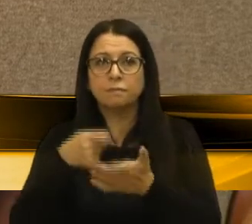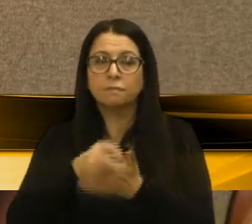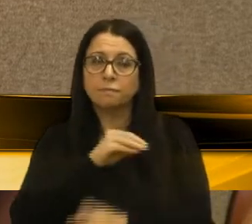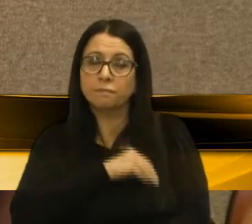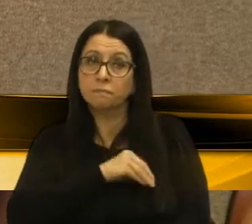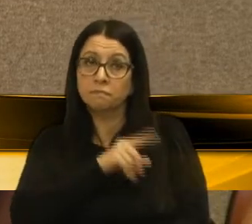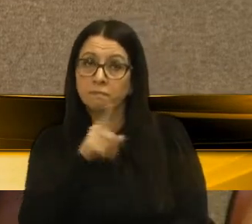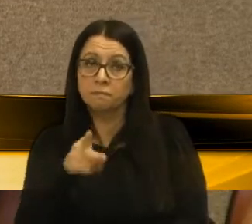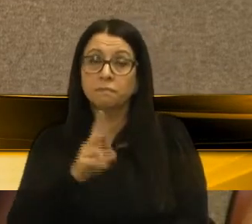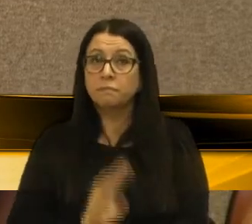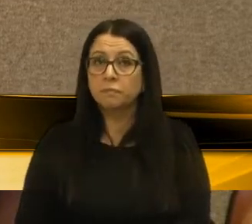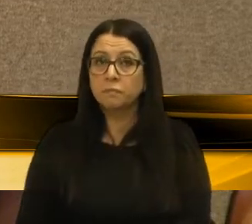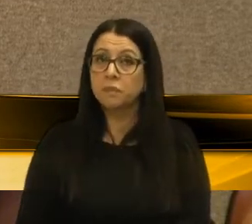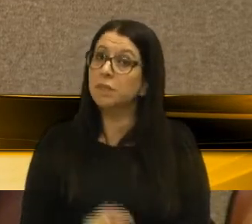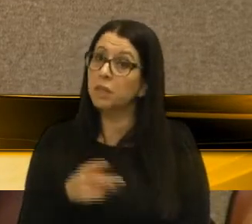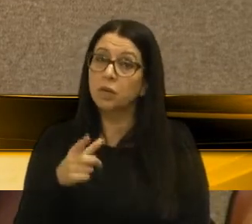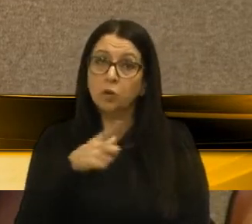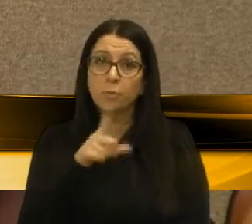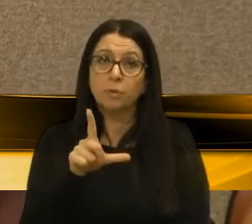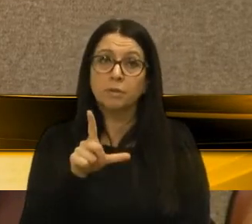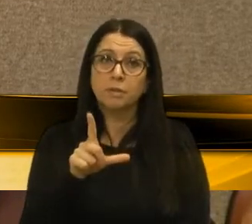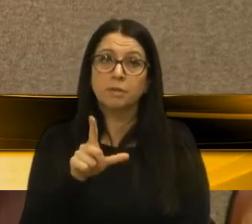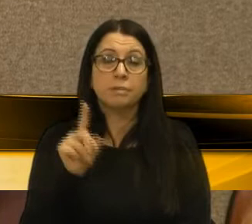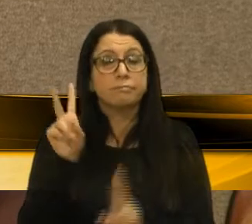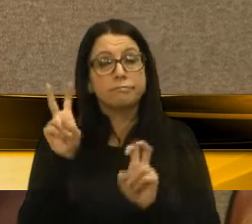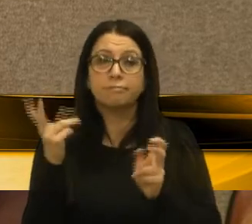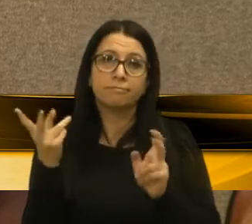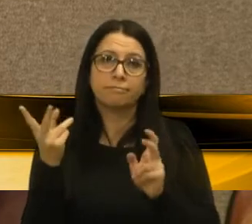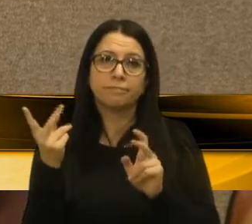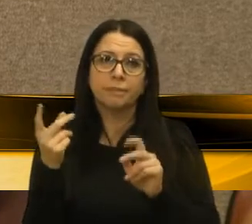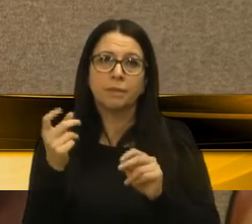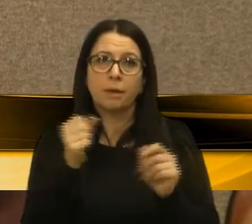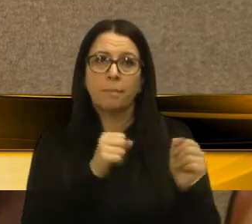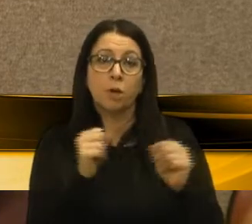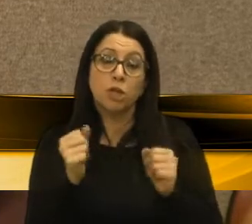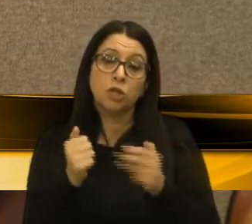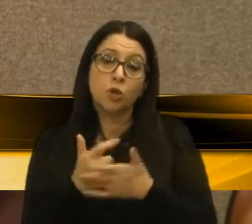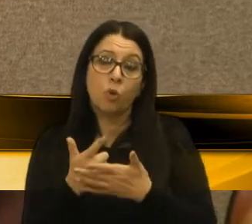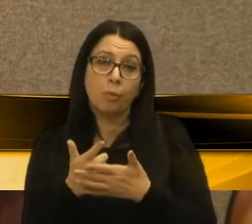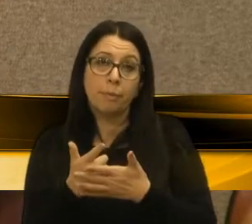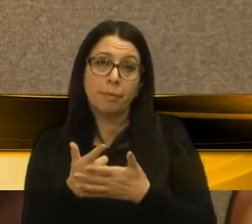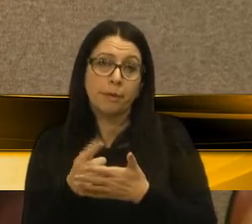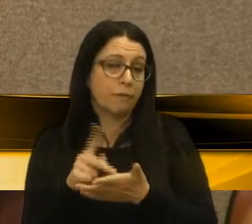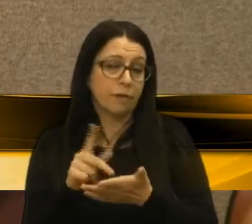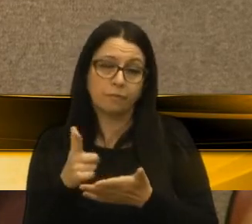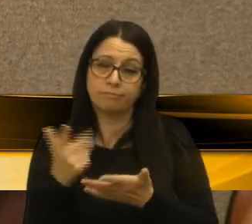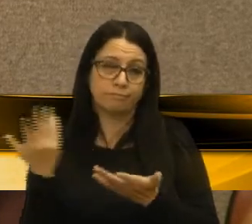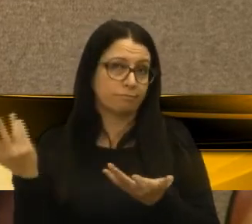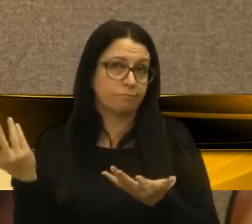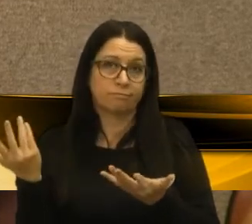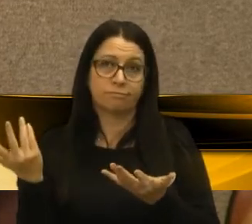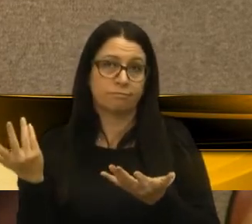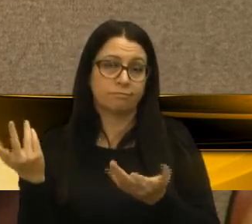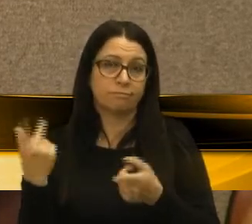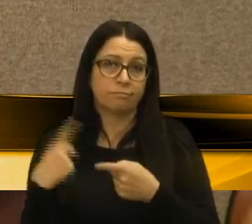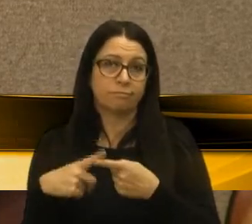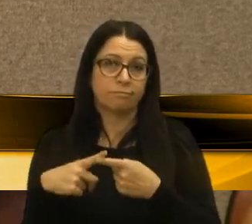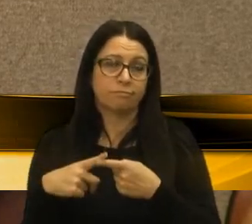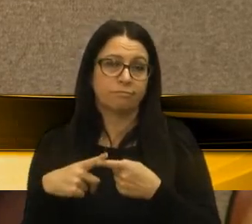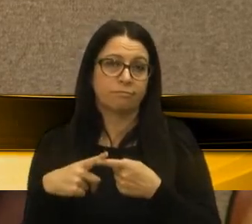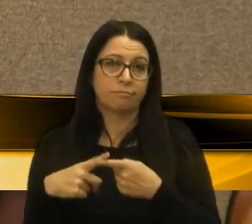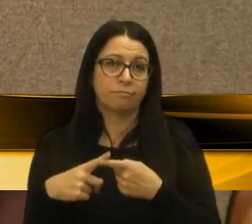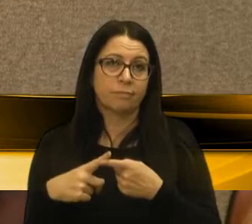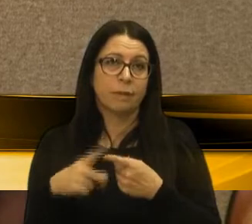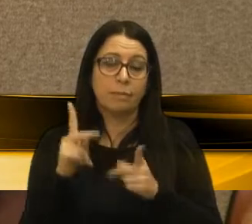eles, e eles passam a ter, entre aspas, um certo poder de consumo que, na verdade, eles não tinham. Porque o